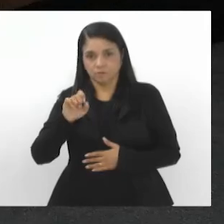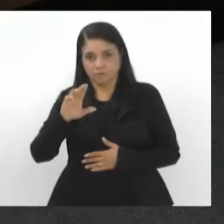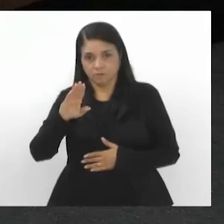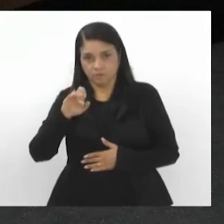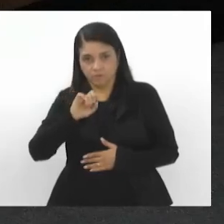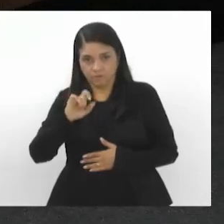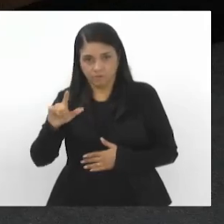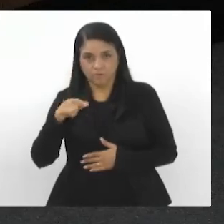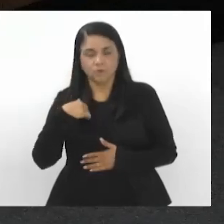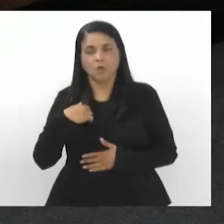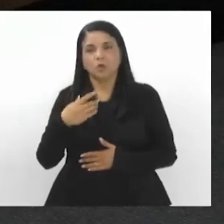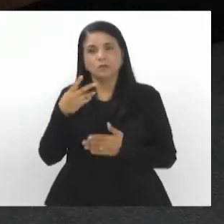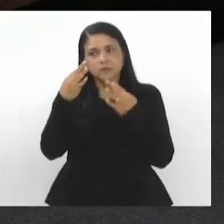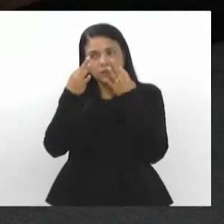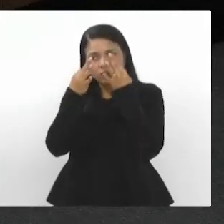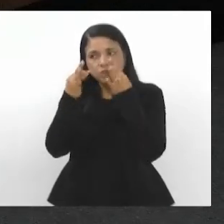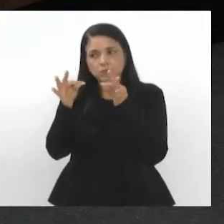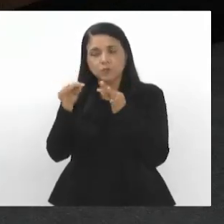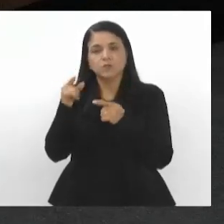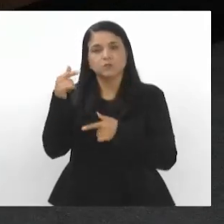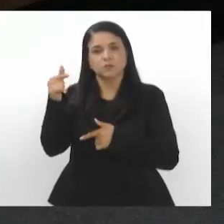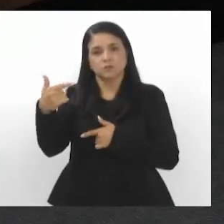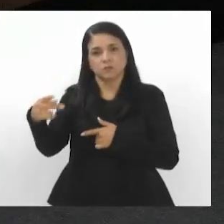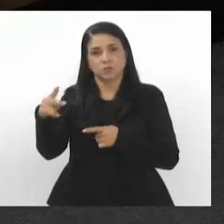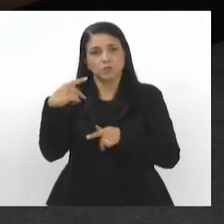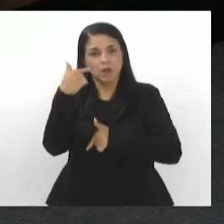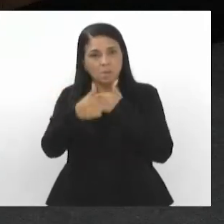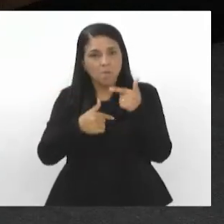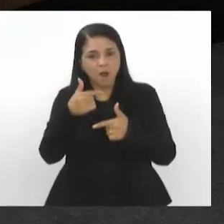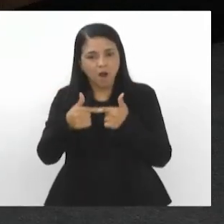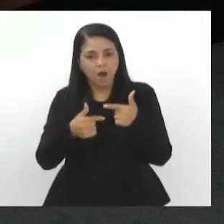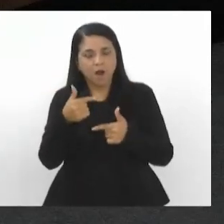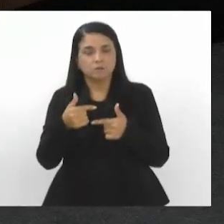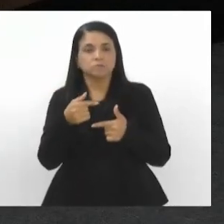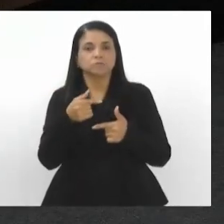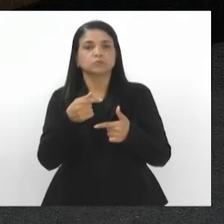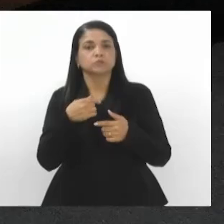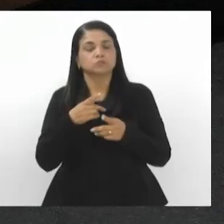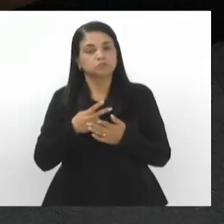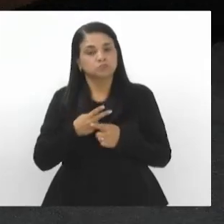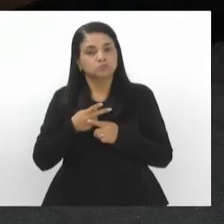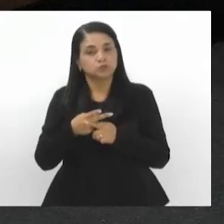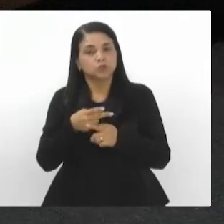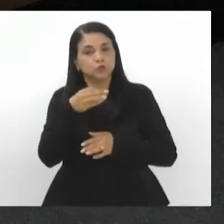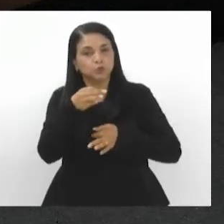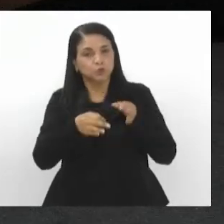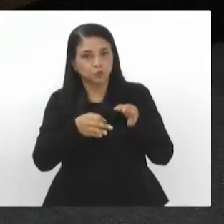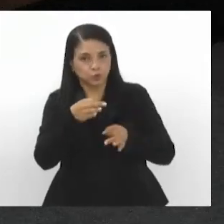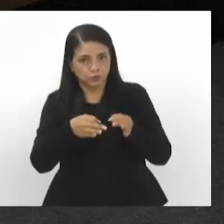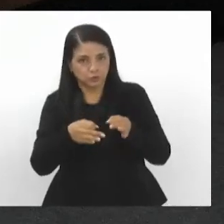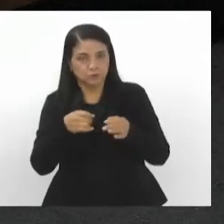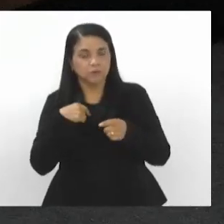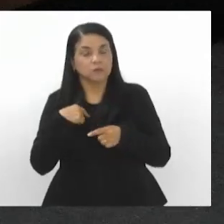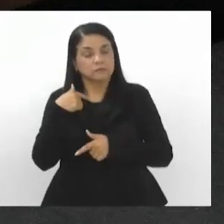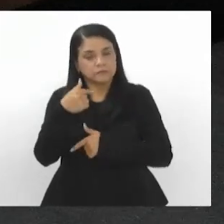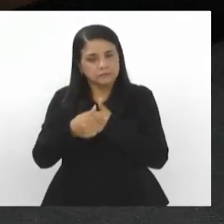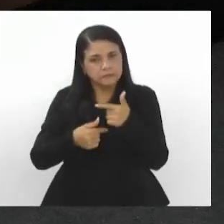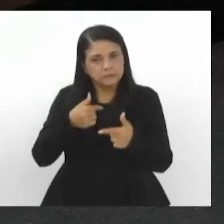Eu sou testemunha do seu trabalho incansável na busca por justiça contra esse trabalho que vem sendo